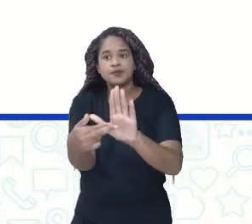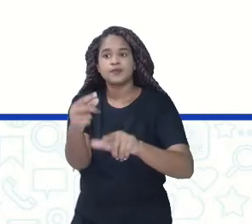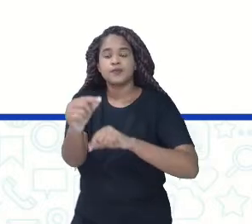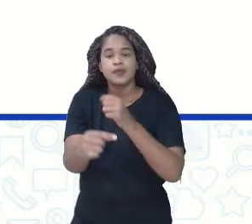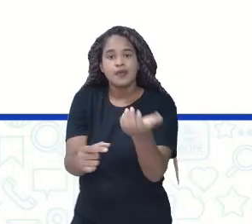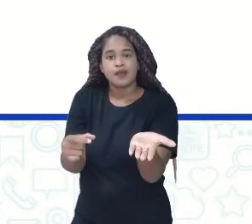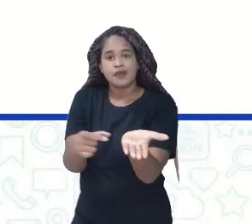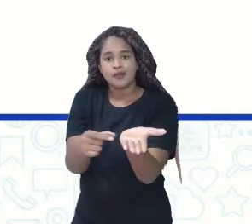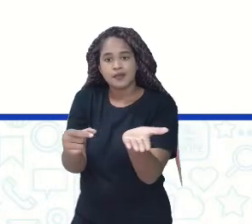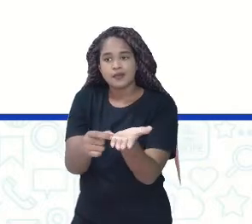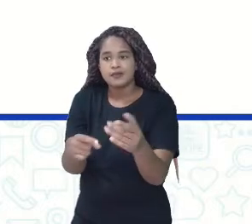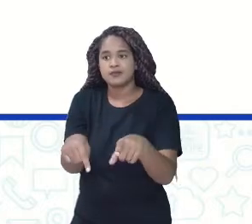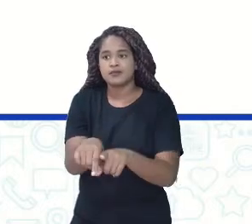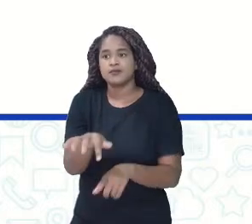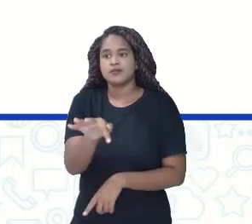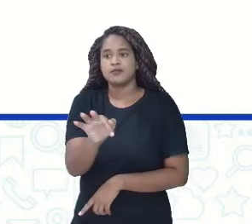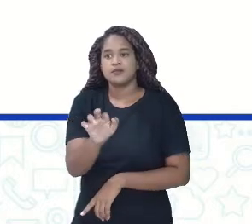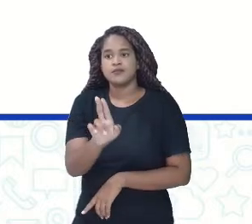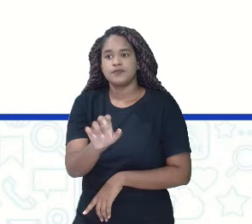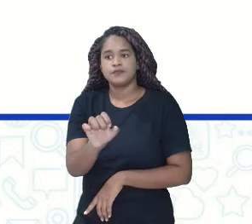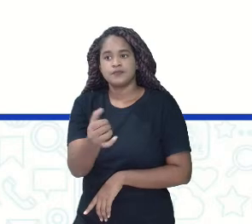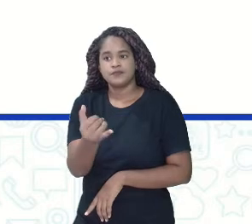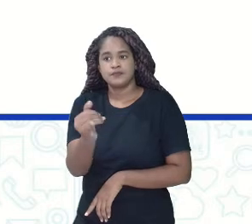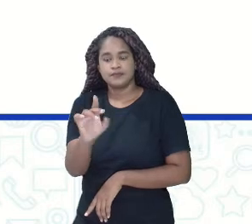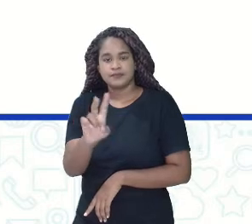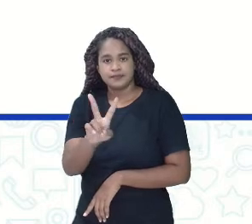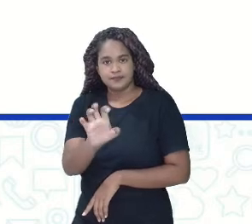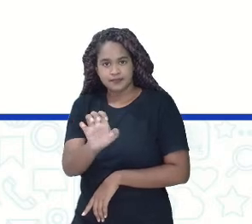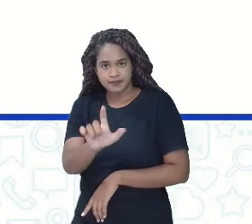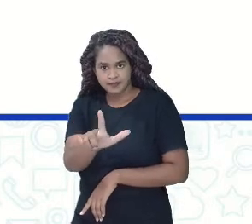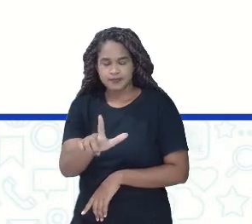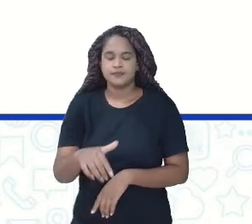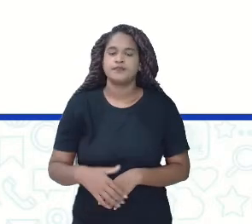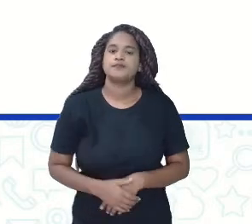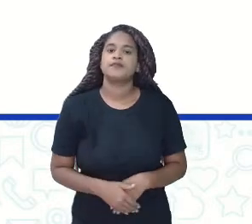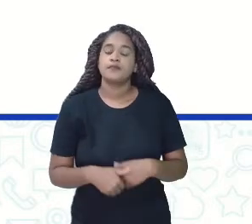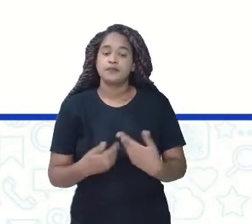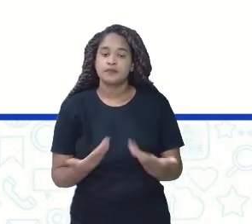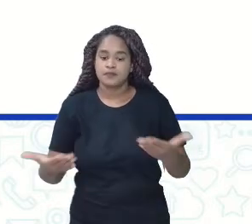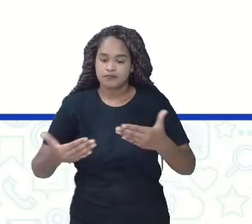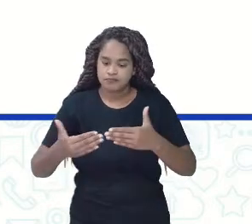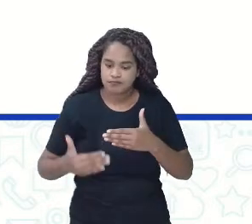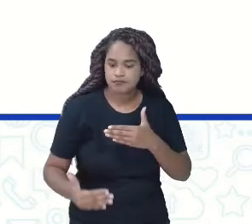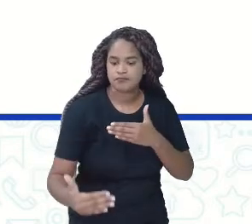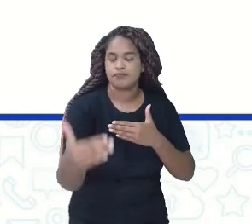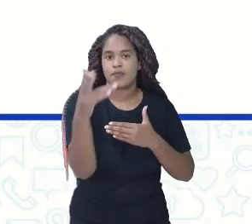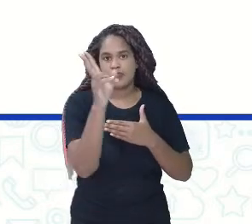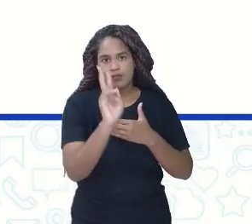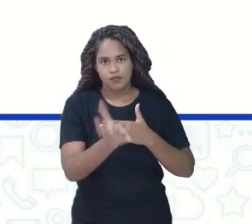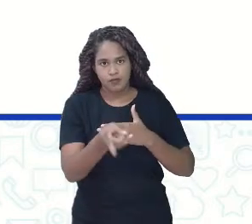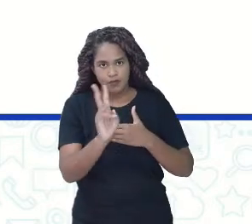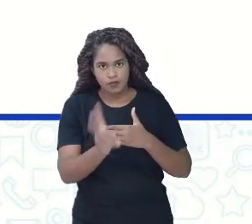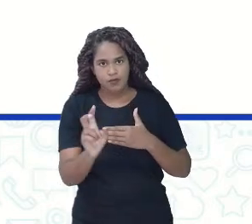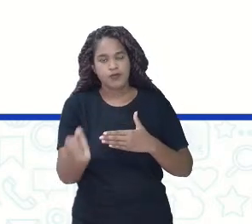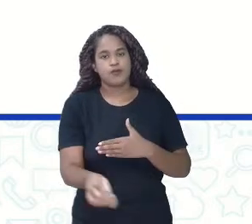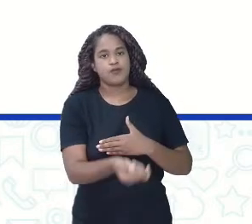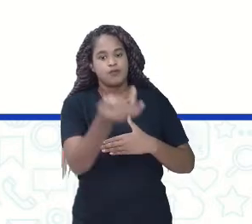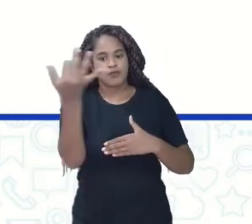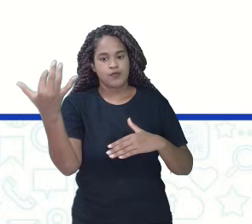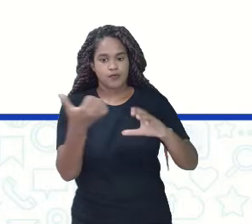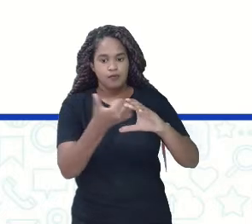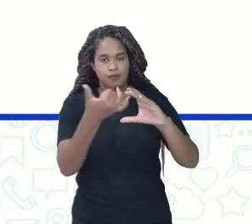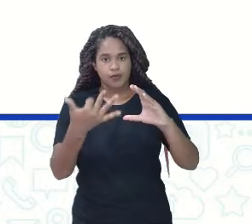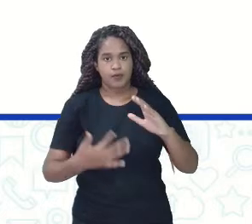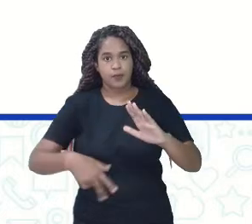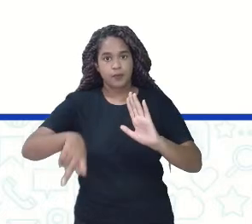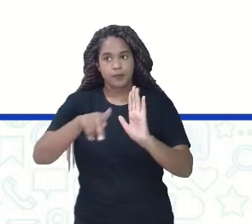dos capacitadores e fusíveis. E nós vamos continuar também com alguns elementos dos circuitos elétricos